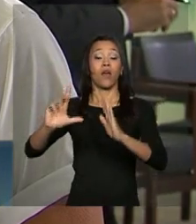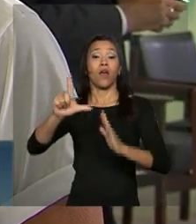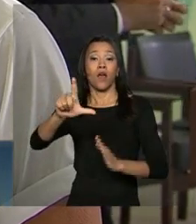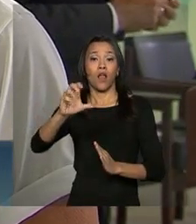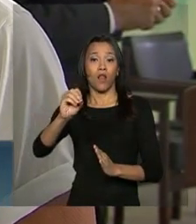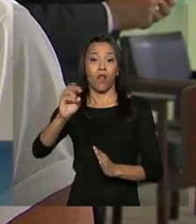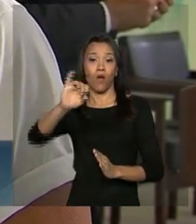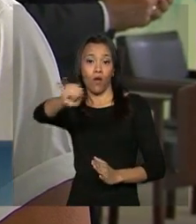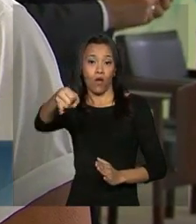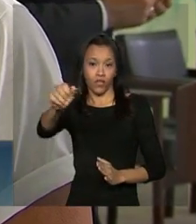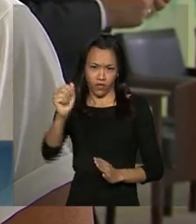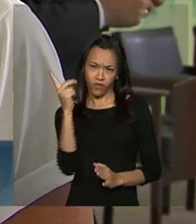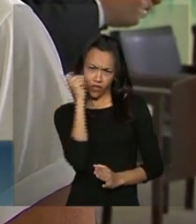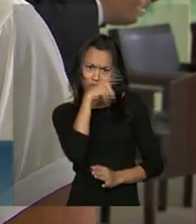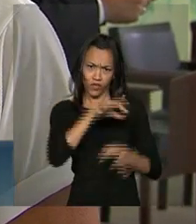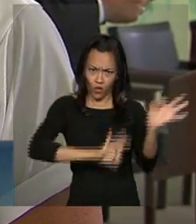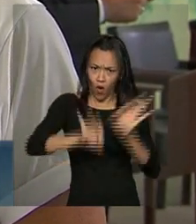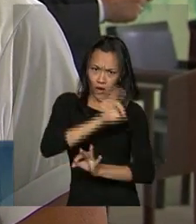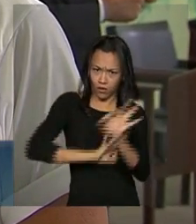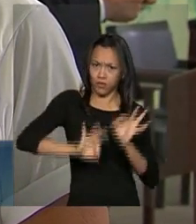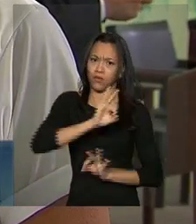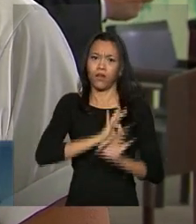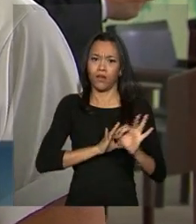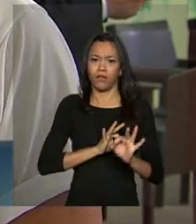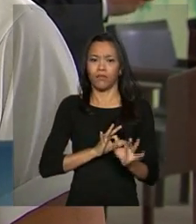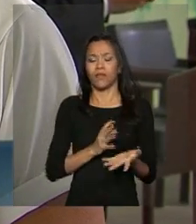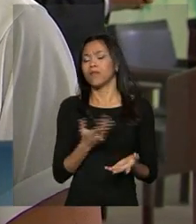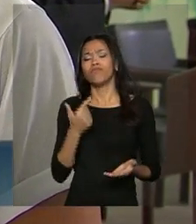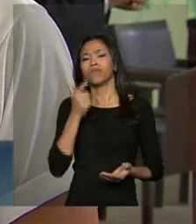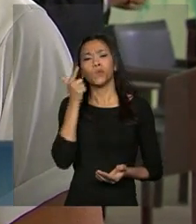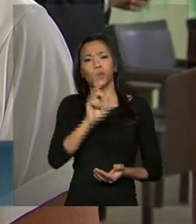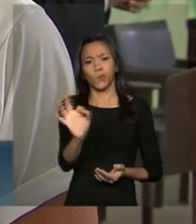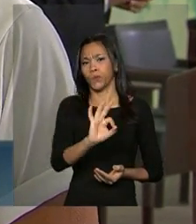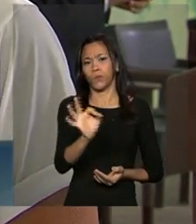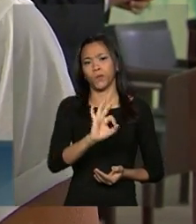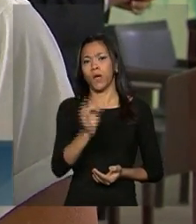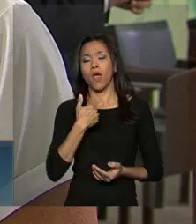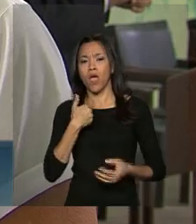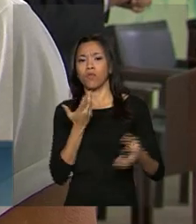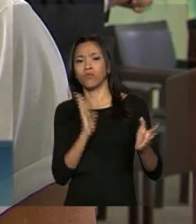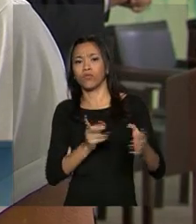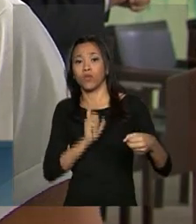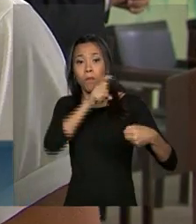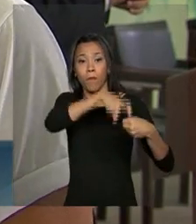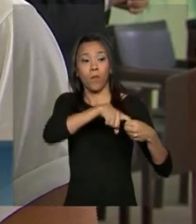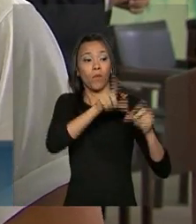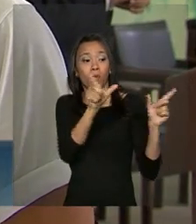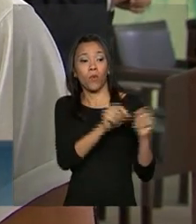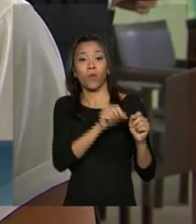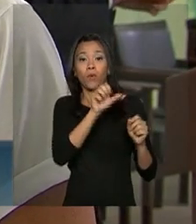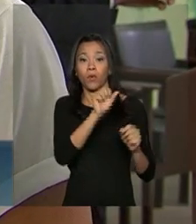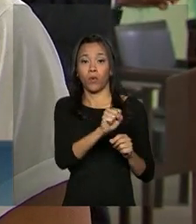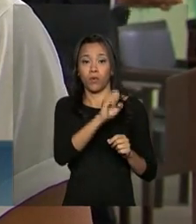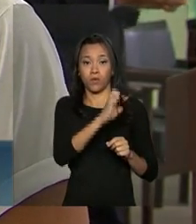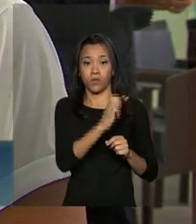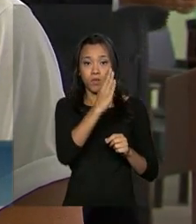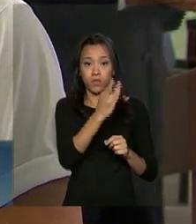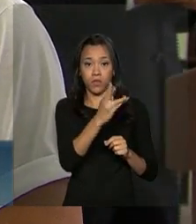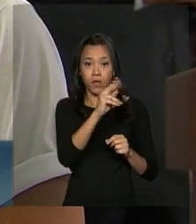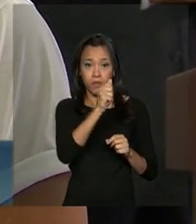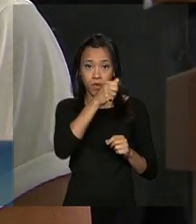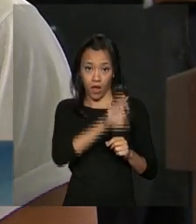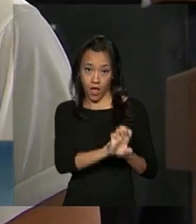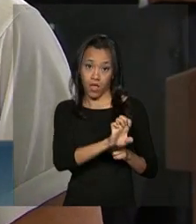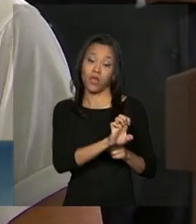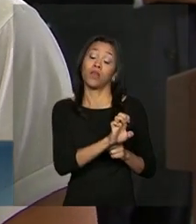se formalizar? Não foi, porque eu entrei em parceria, né, com o SEBRAE, o microempreendedor da minha